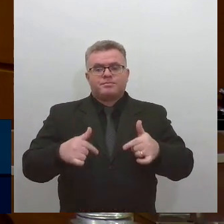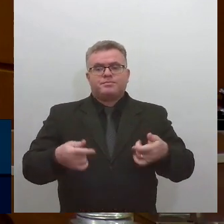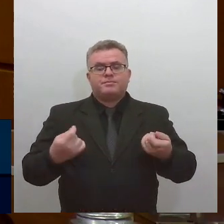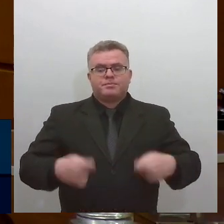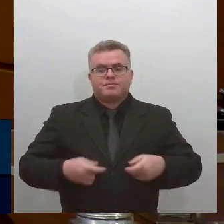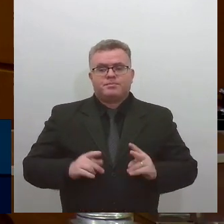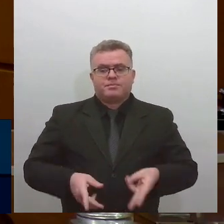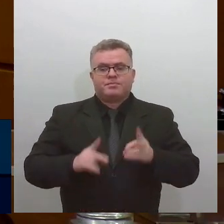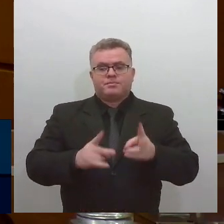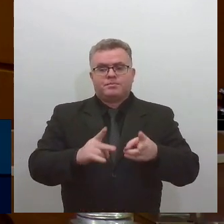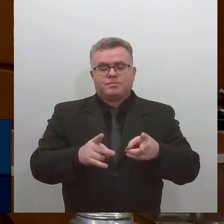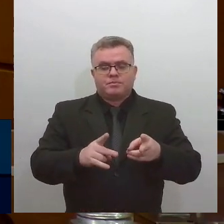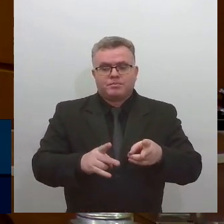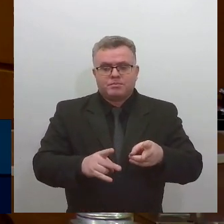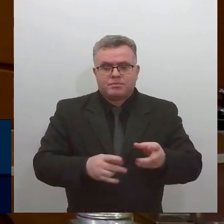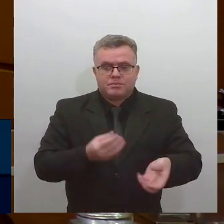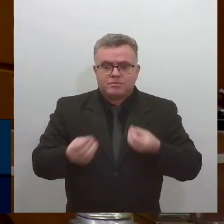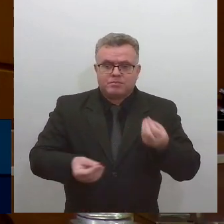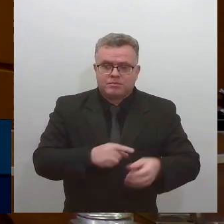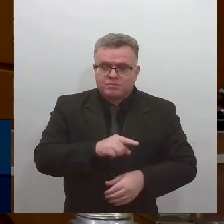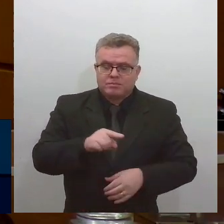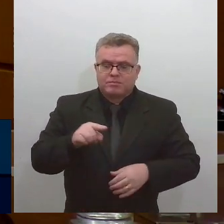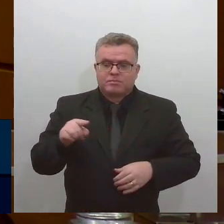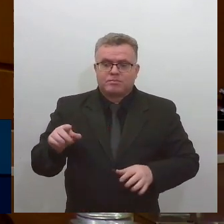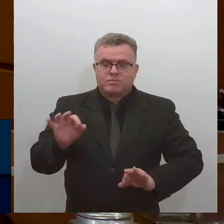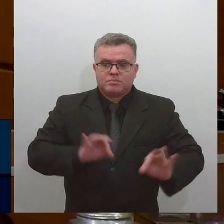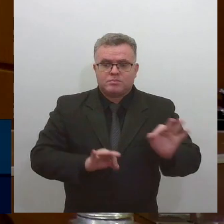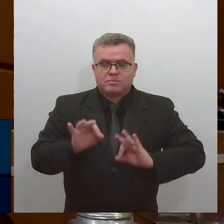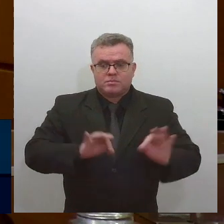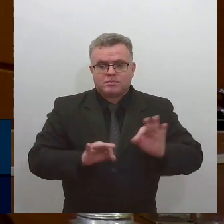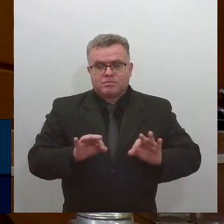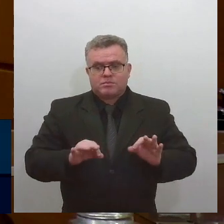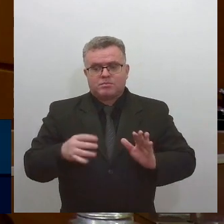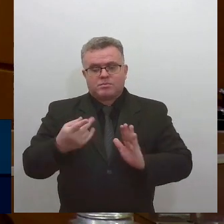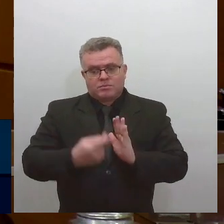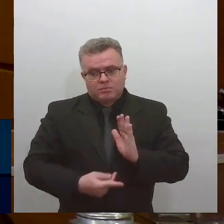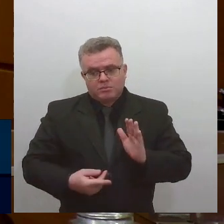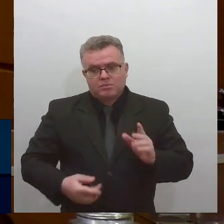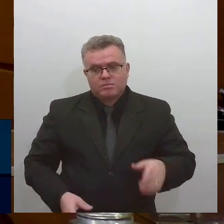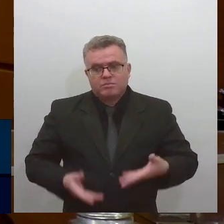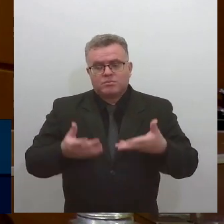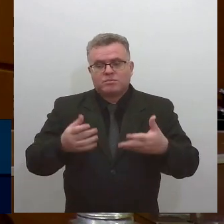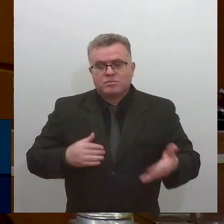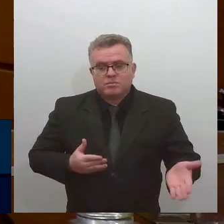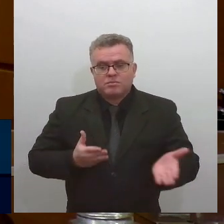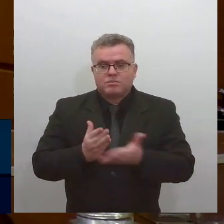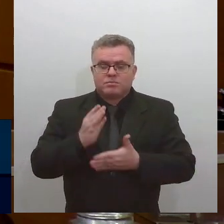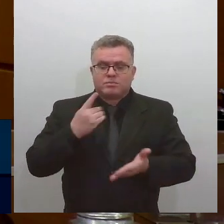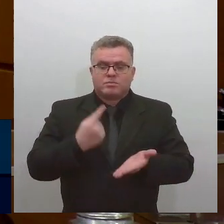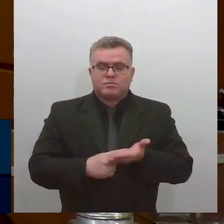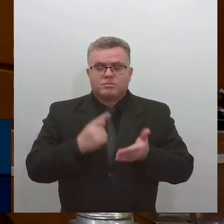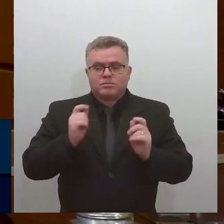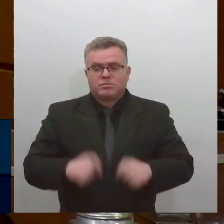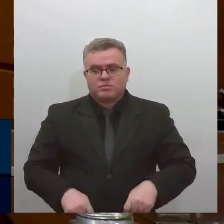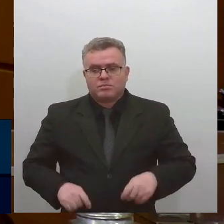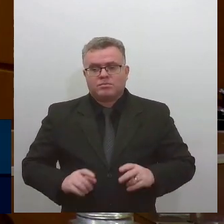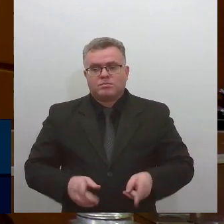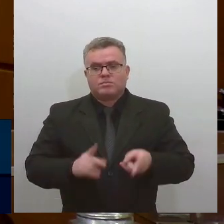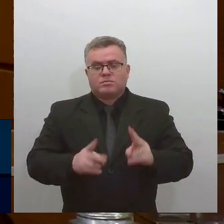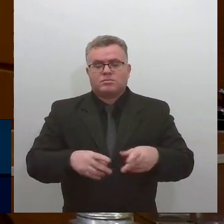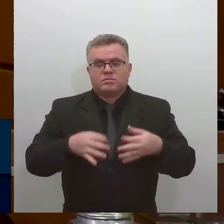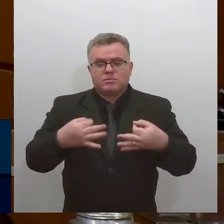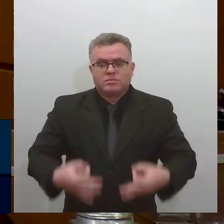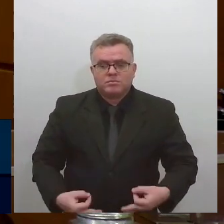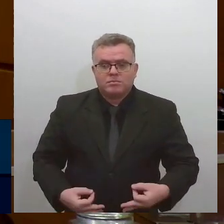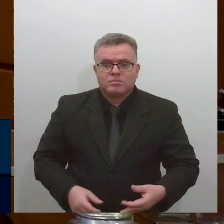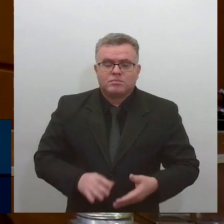elaborar o projeto você tem que aprovar o projeto você tem que licenciar ambientalmente você tem que garantir os recursos paraa